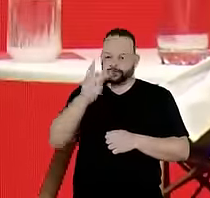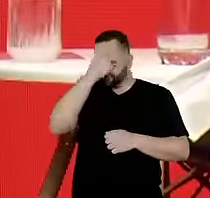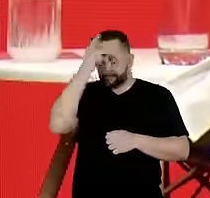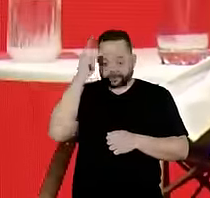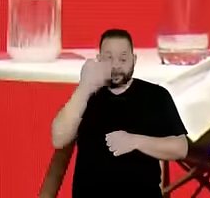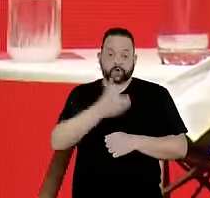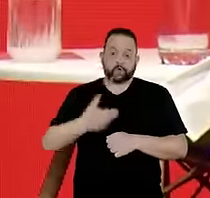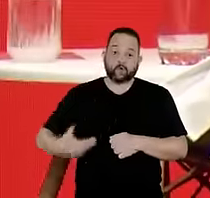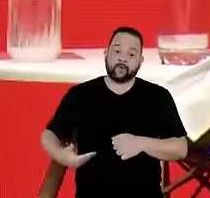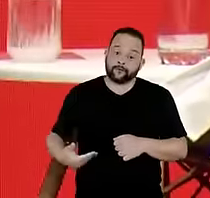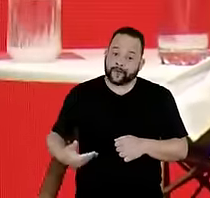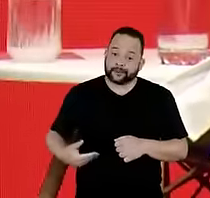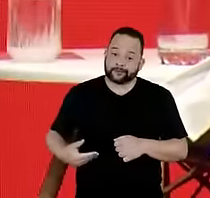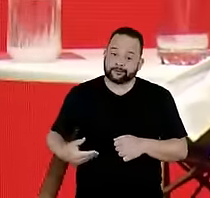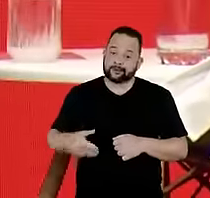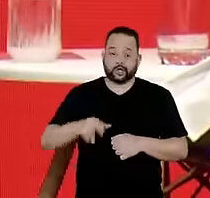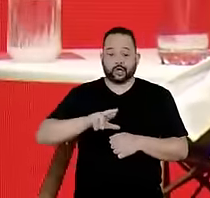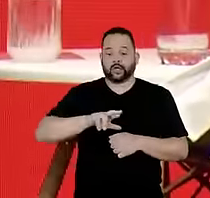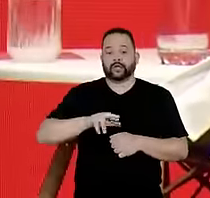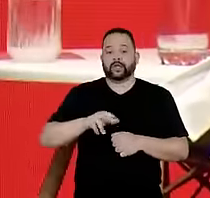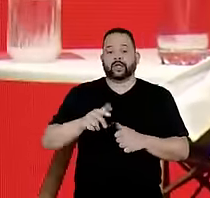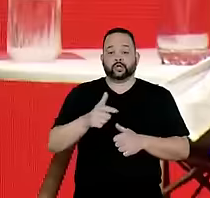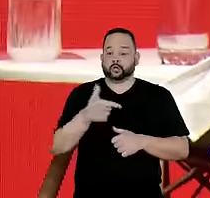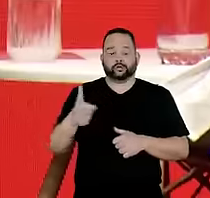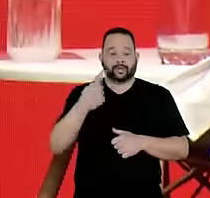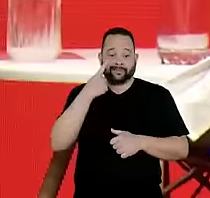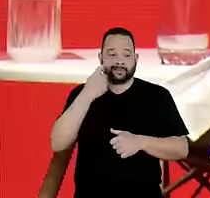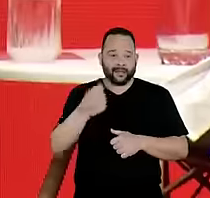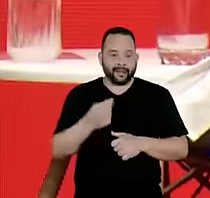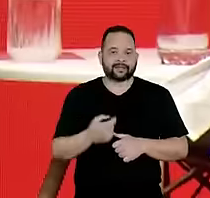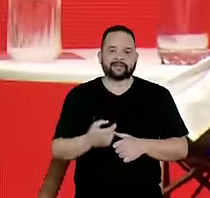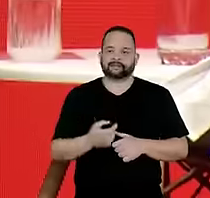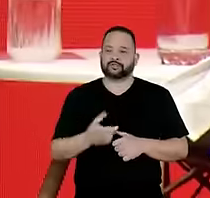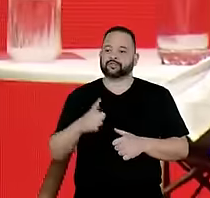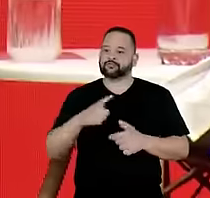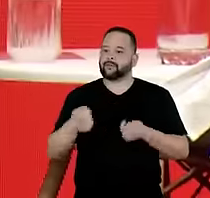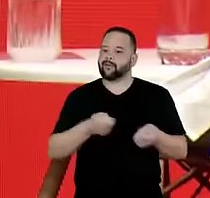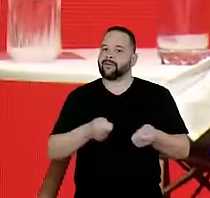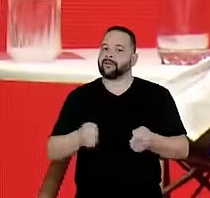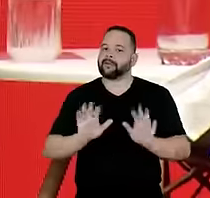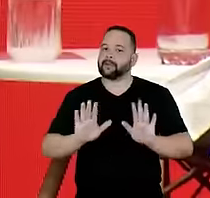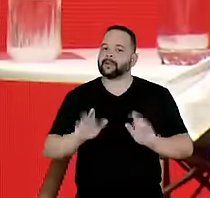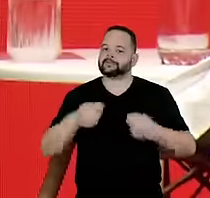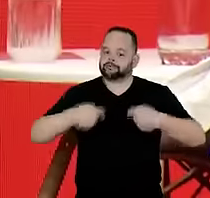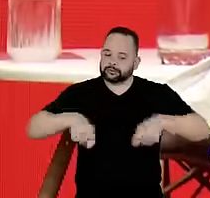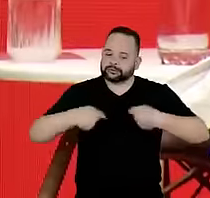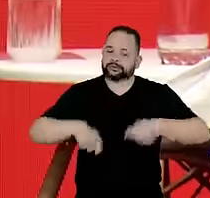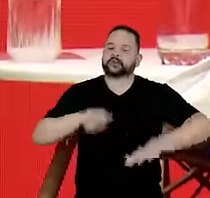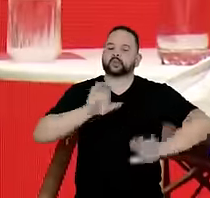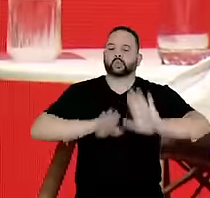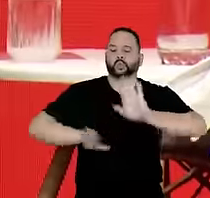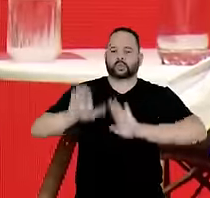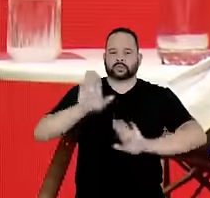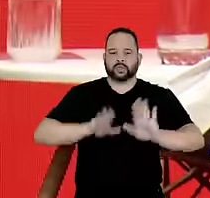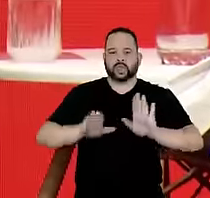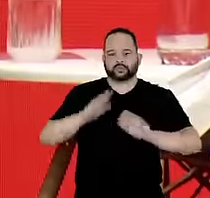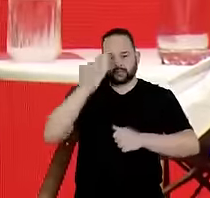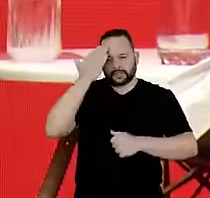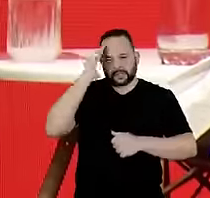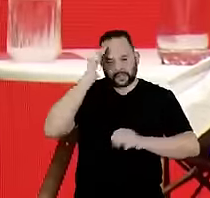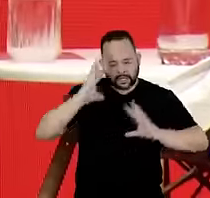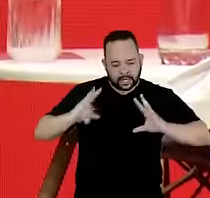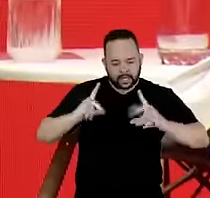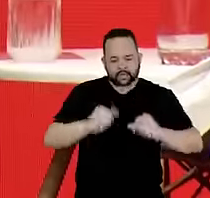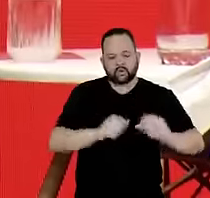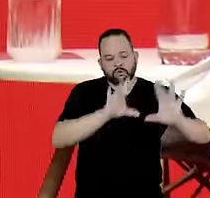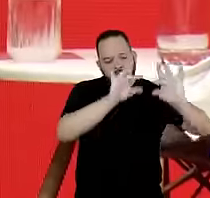risco mas é um risco assim Marginal quando você considera todo o contexto que tá acontecendo né então tem que olhar pra figura como